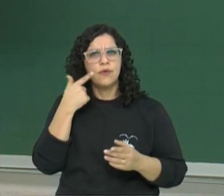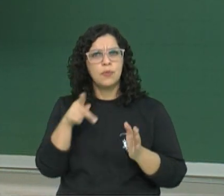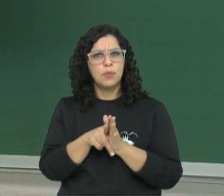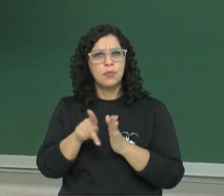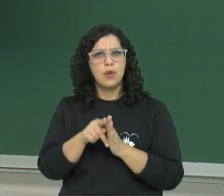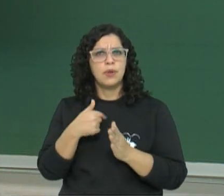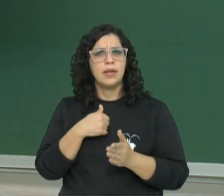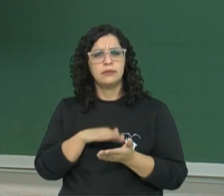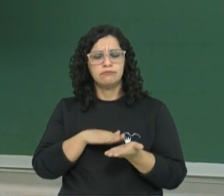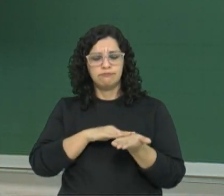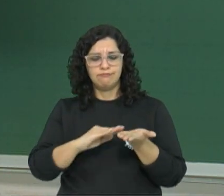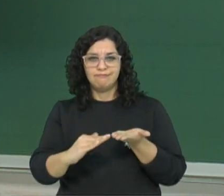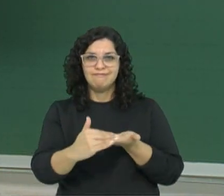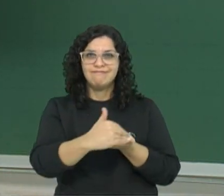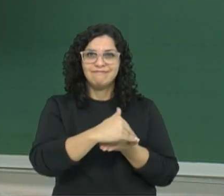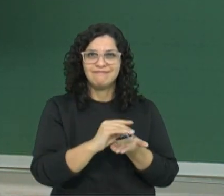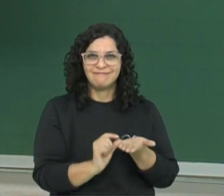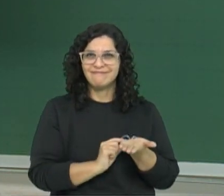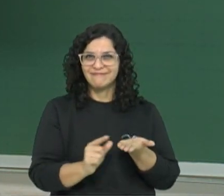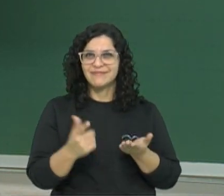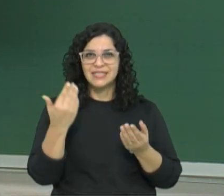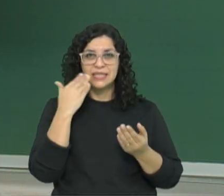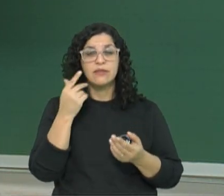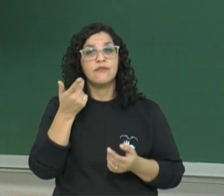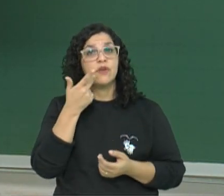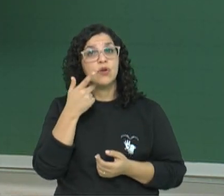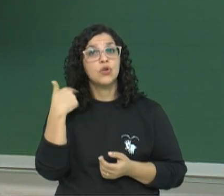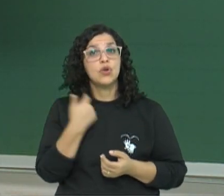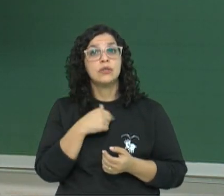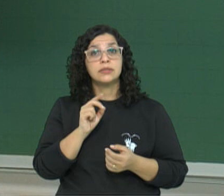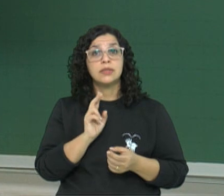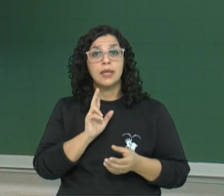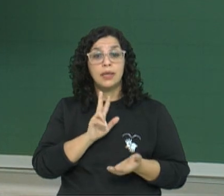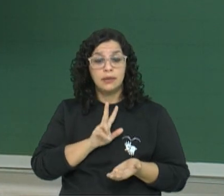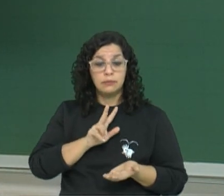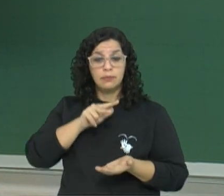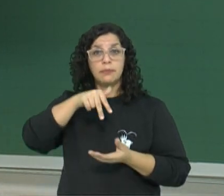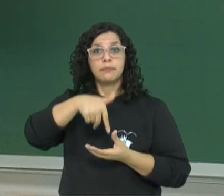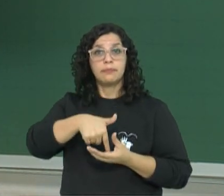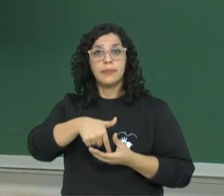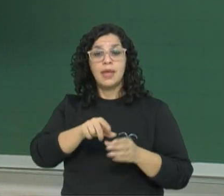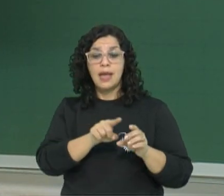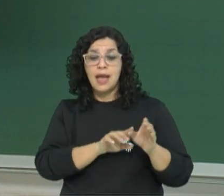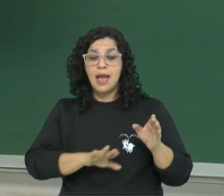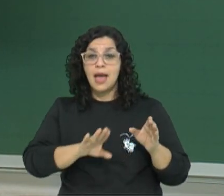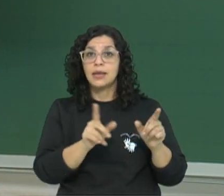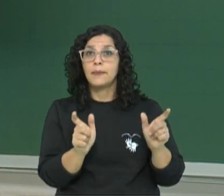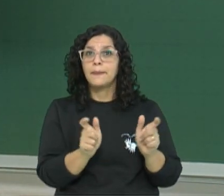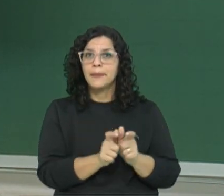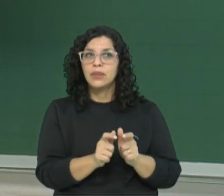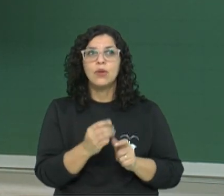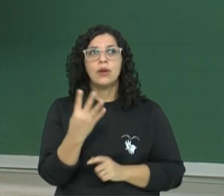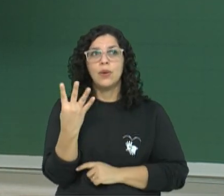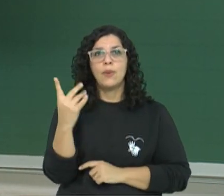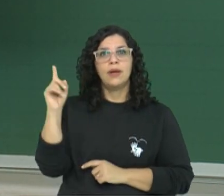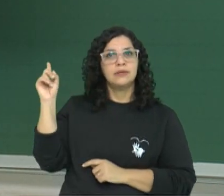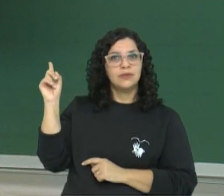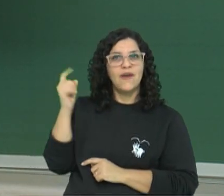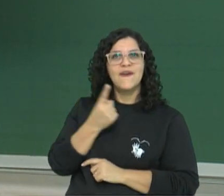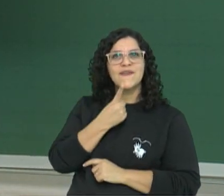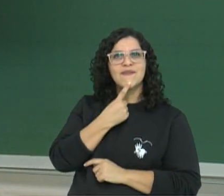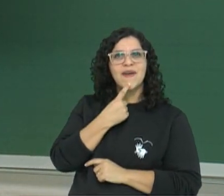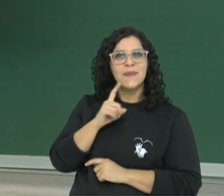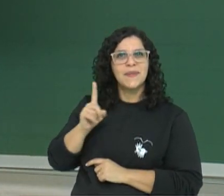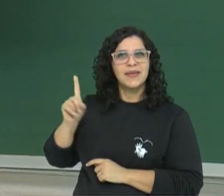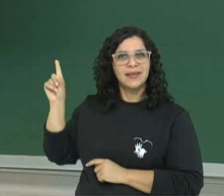tijolo deitado. O que eu vou fazer? Ele falou para nós pegarmos, apoiar o tijolo sobre a sua menor área. A sua menor área, se você for